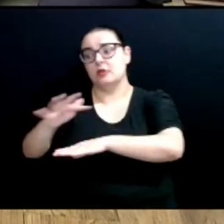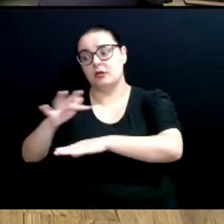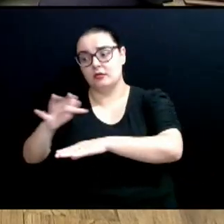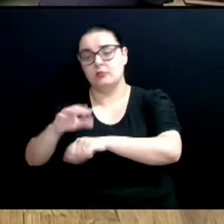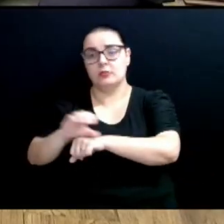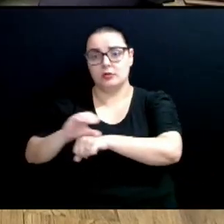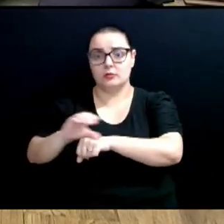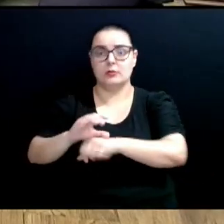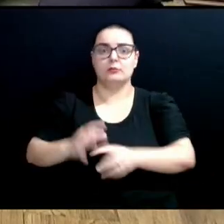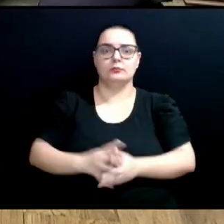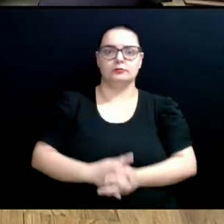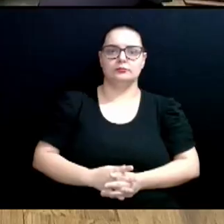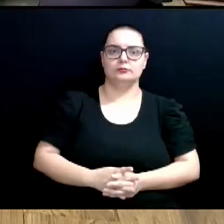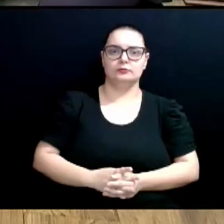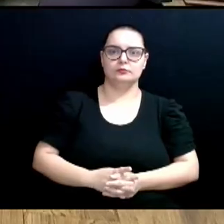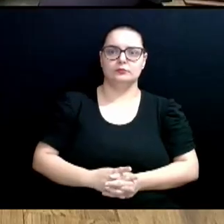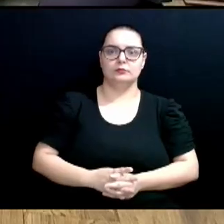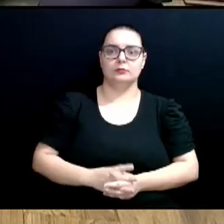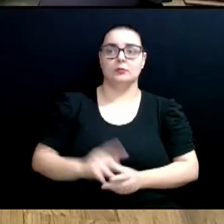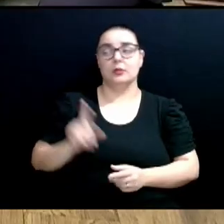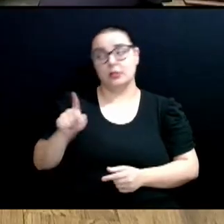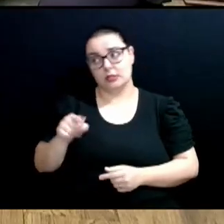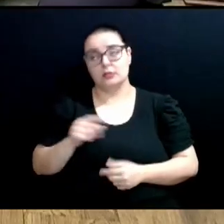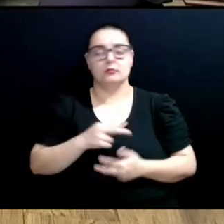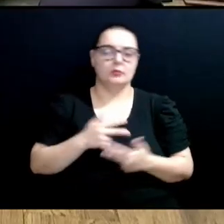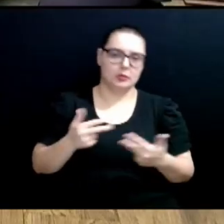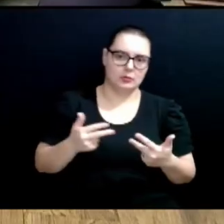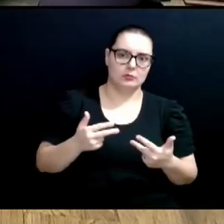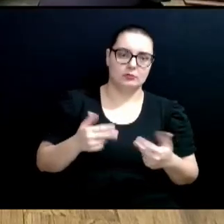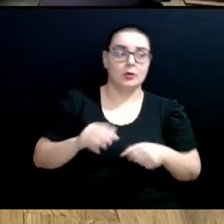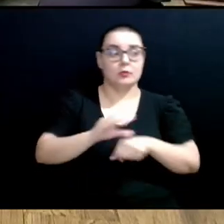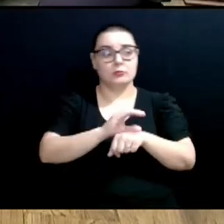Então, esse é um ponto. De fato, uma Constituição que, sim,